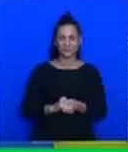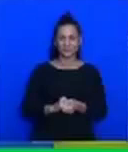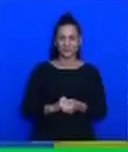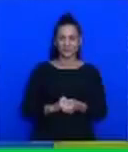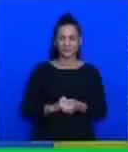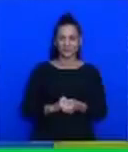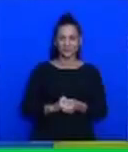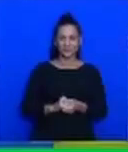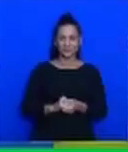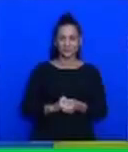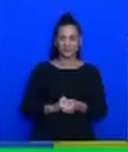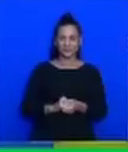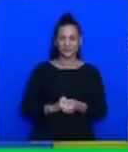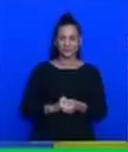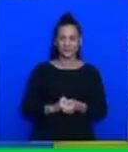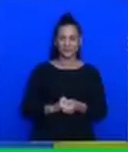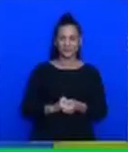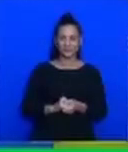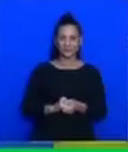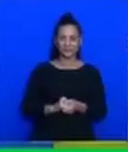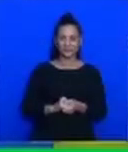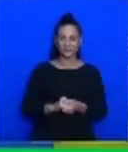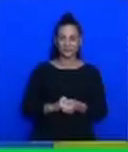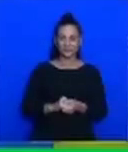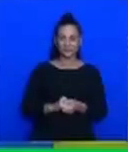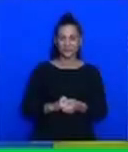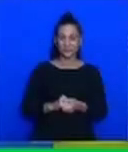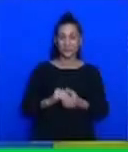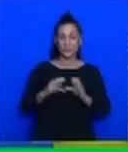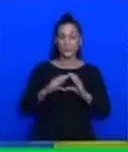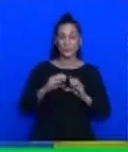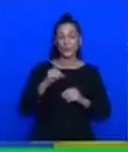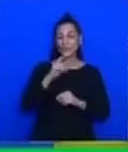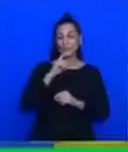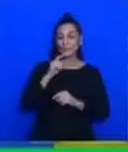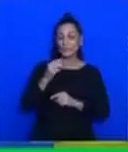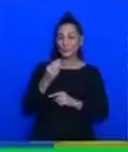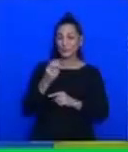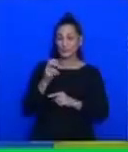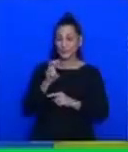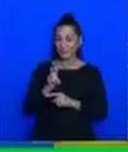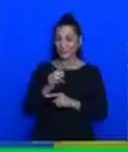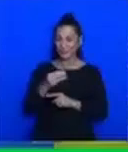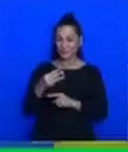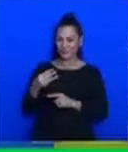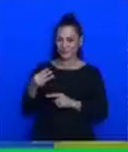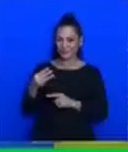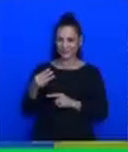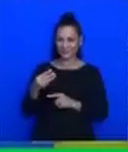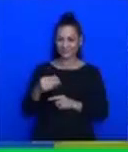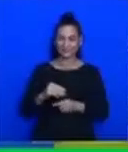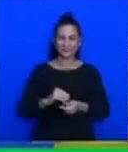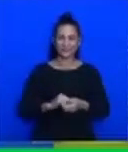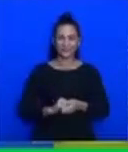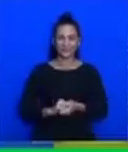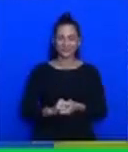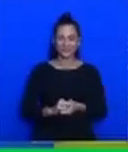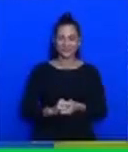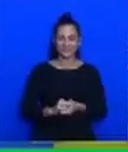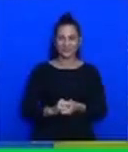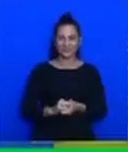Vermelha 41. Detalhe para você agora é verde. Verde 53.